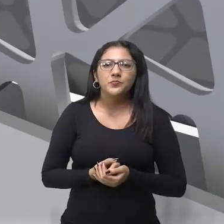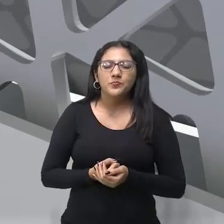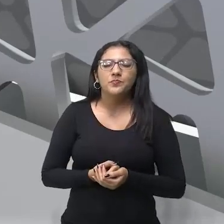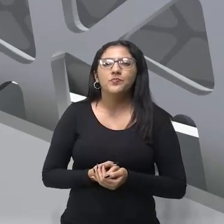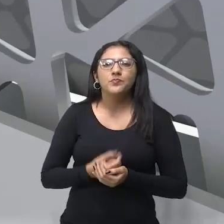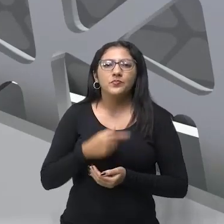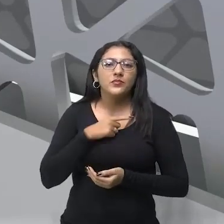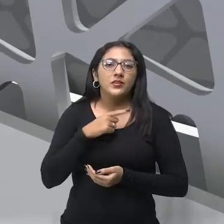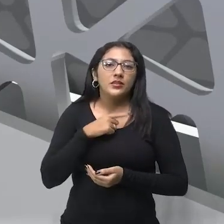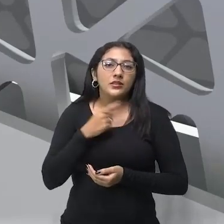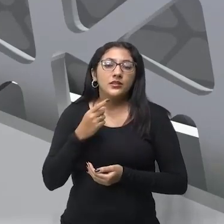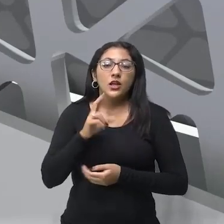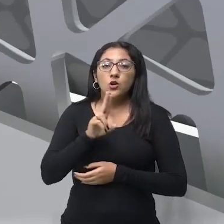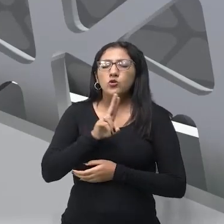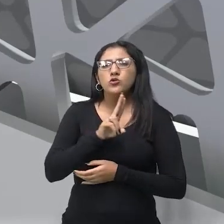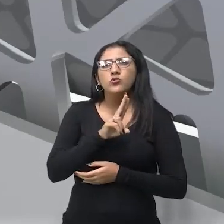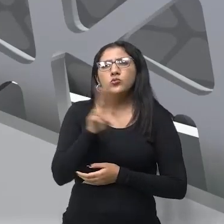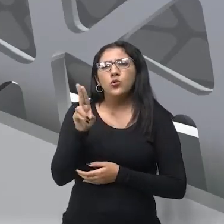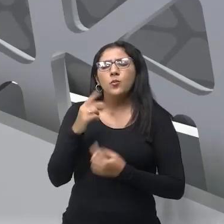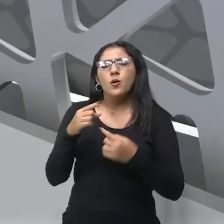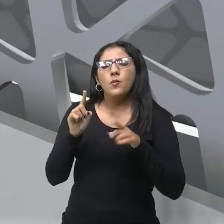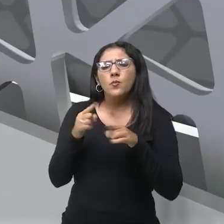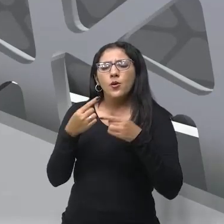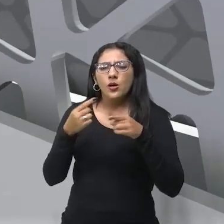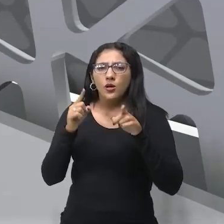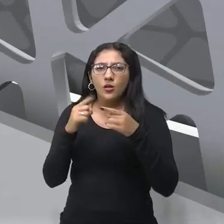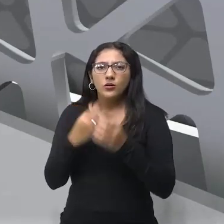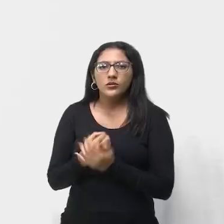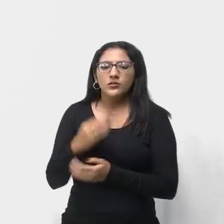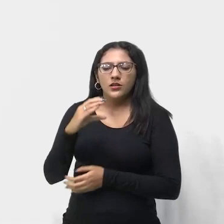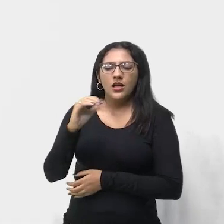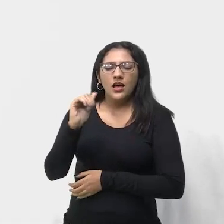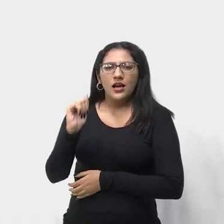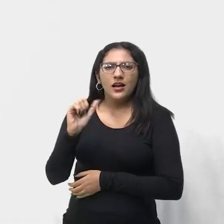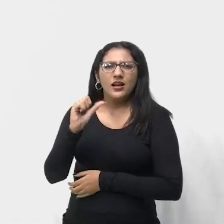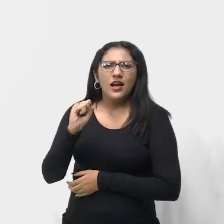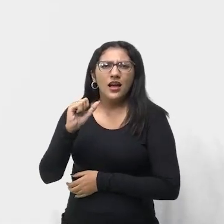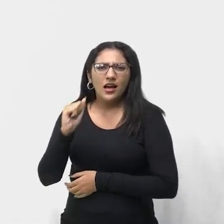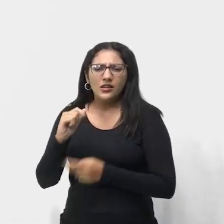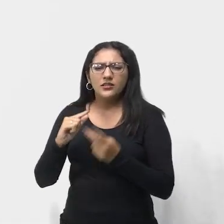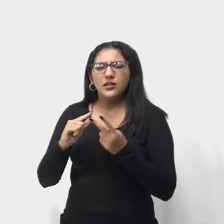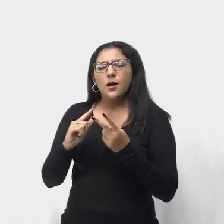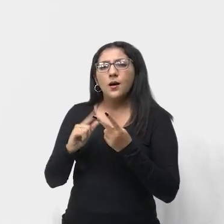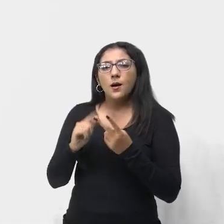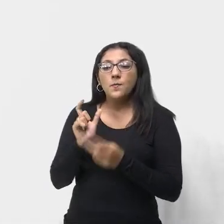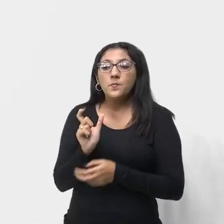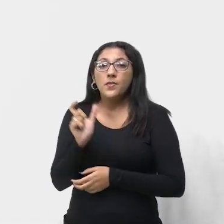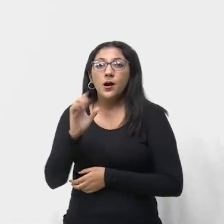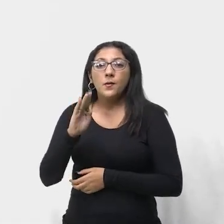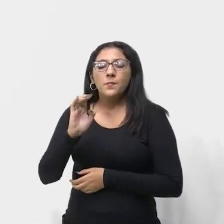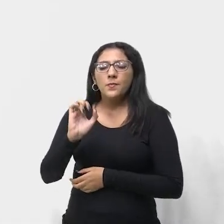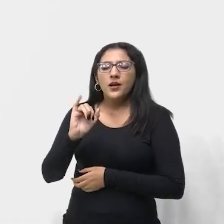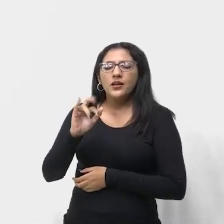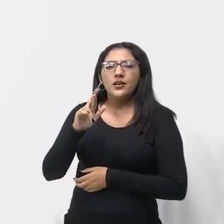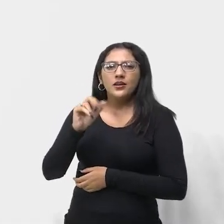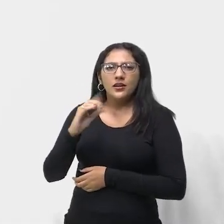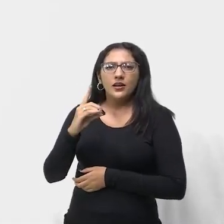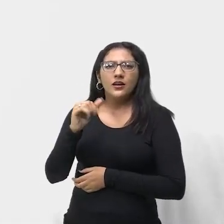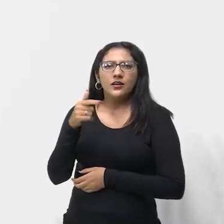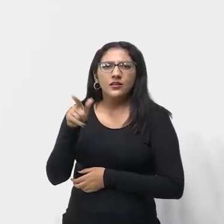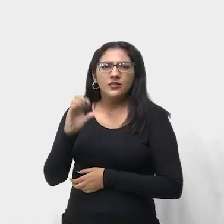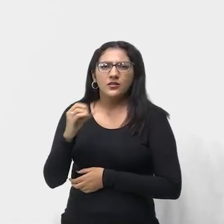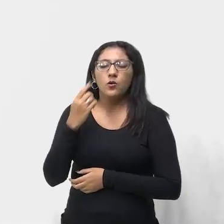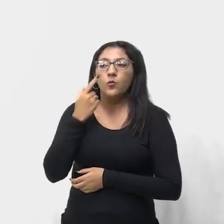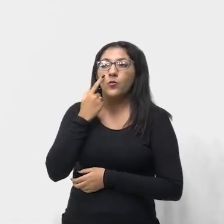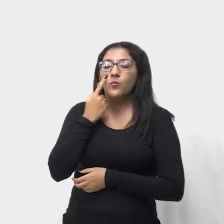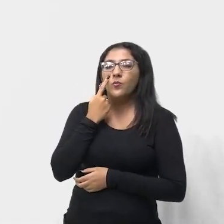que tem como nome, na verdade, o título Casas do Beiradão. E olhem só o que aparece logo